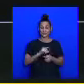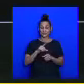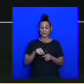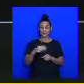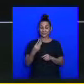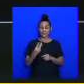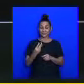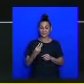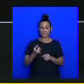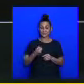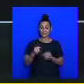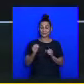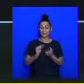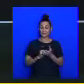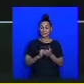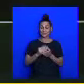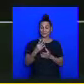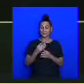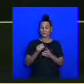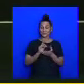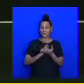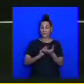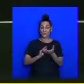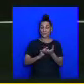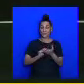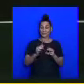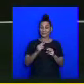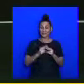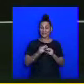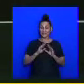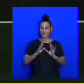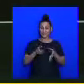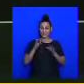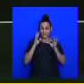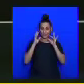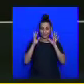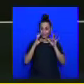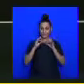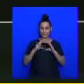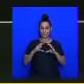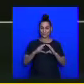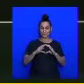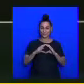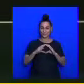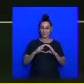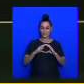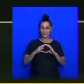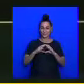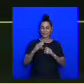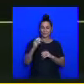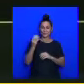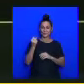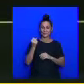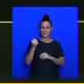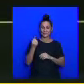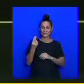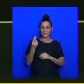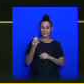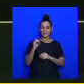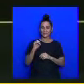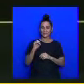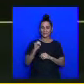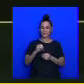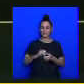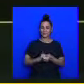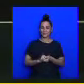Foram sorteados 3 números, faltam 4. Loterias Caixa. Já pensou? Bola branca, número 20. Branca,